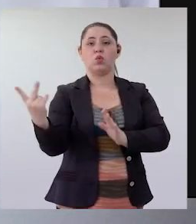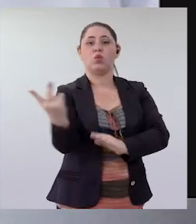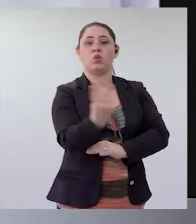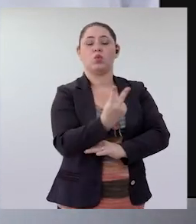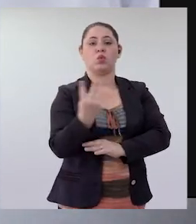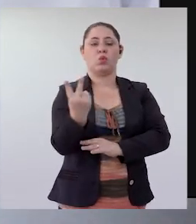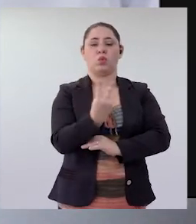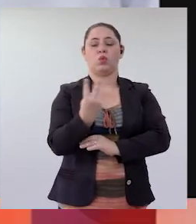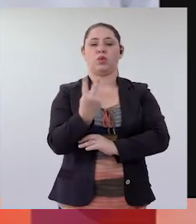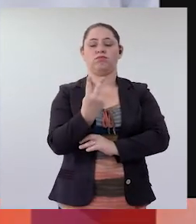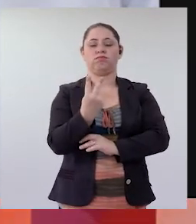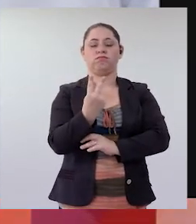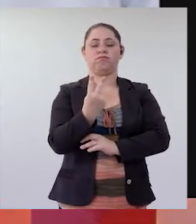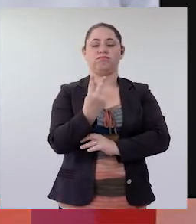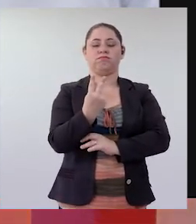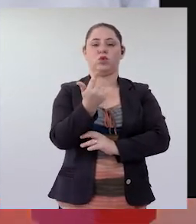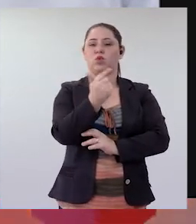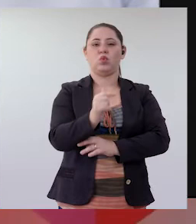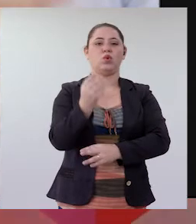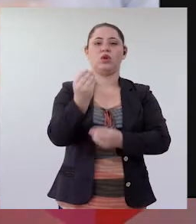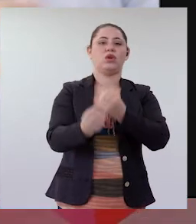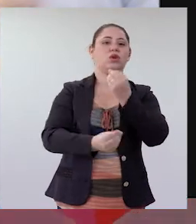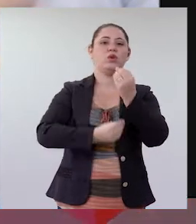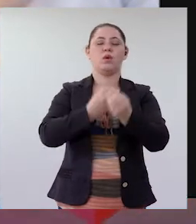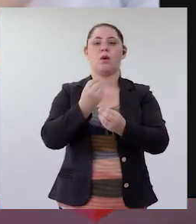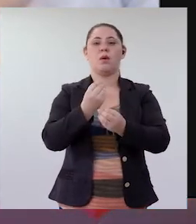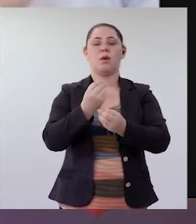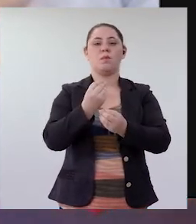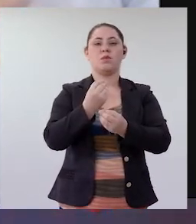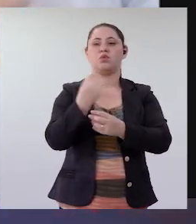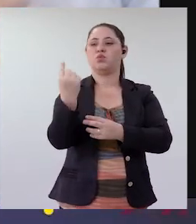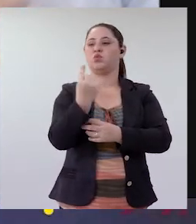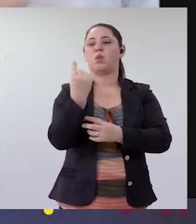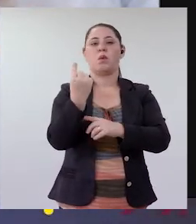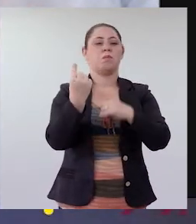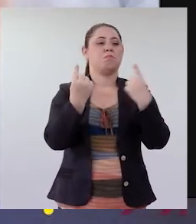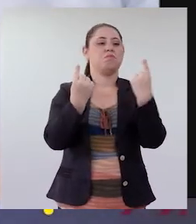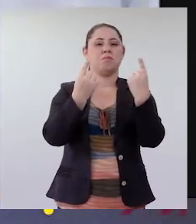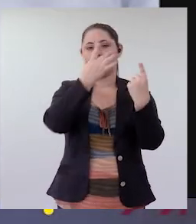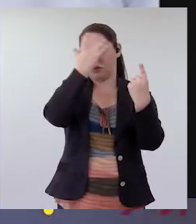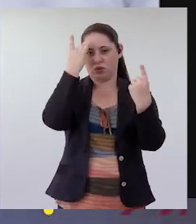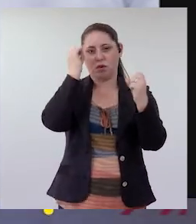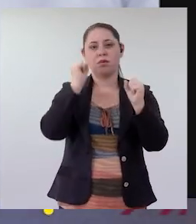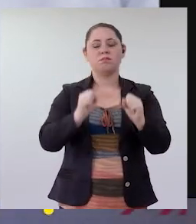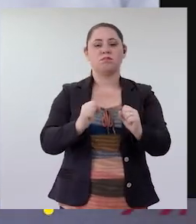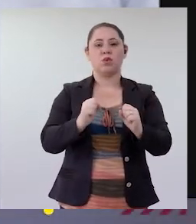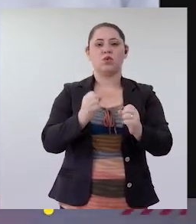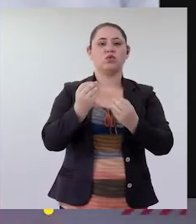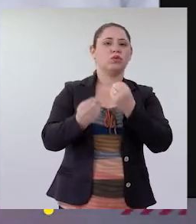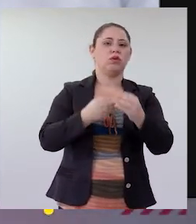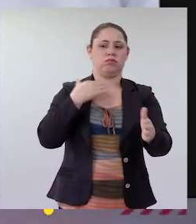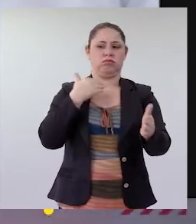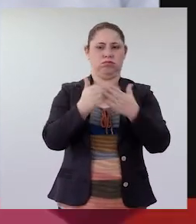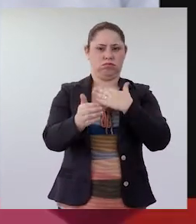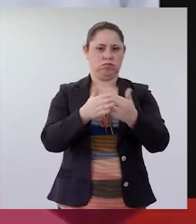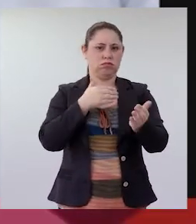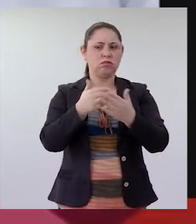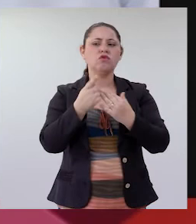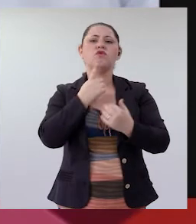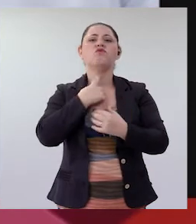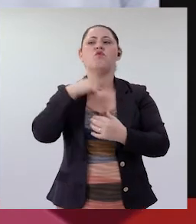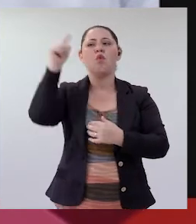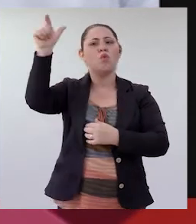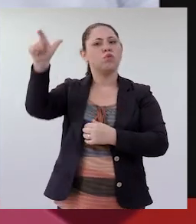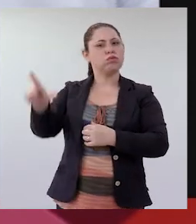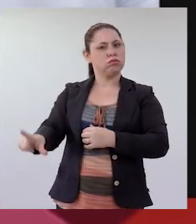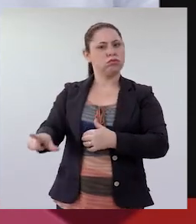fala de direito potestativo, que é individual de cada pessoa. Ele pode ser exercido independentemente